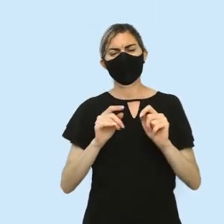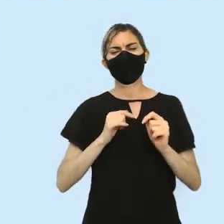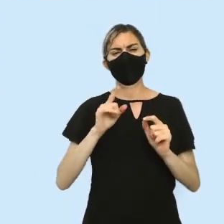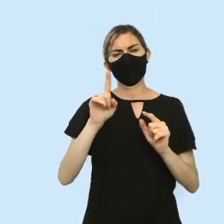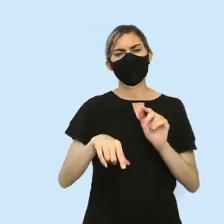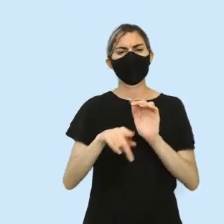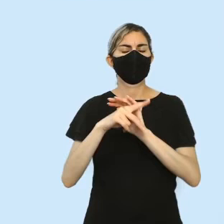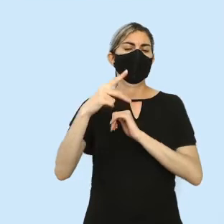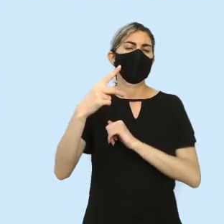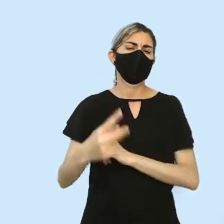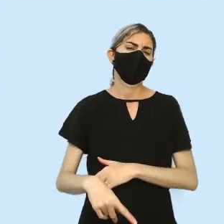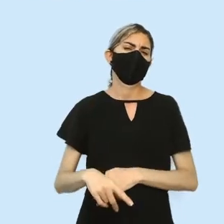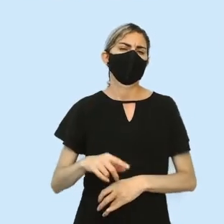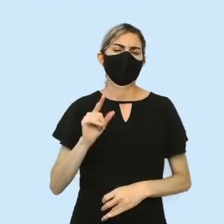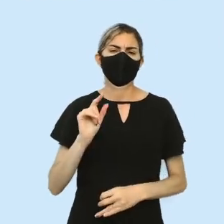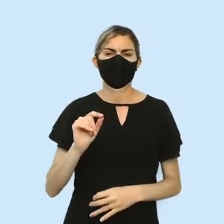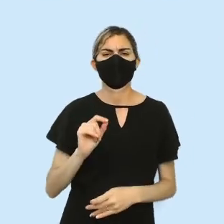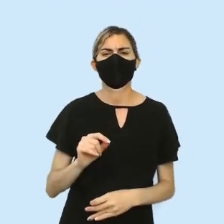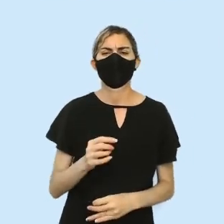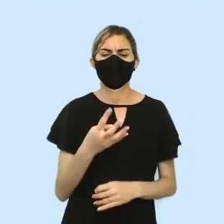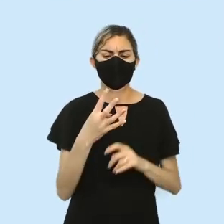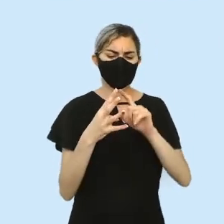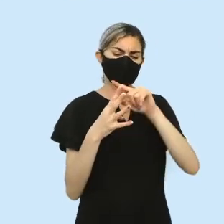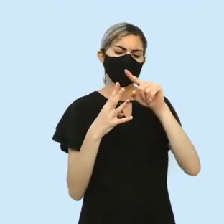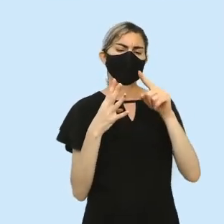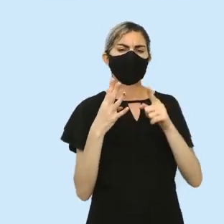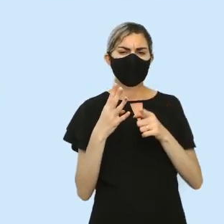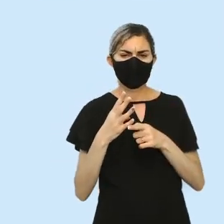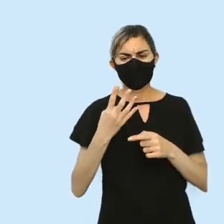vale aproximadamente